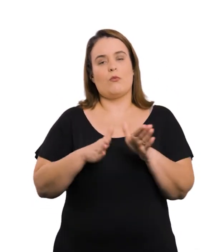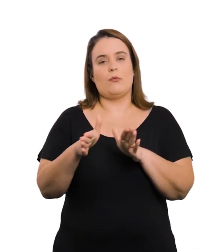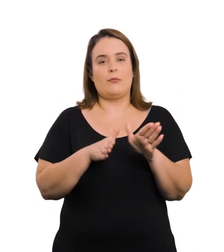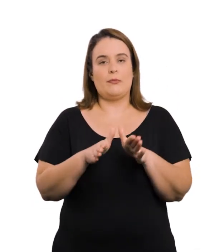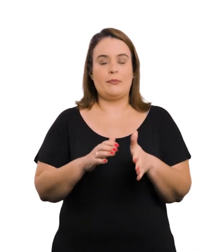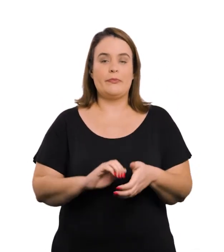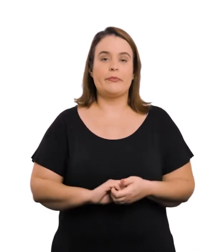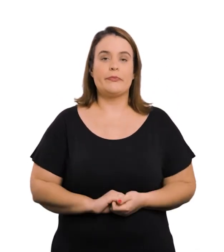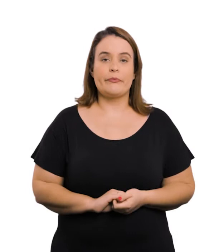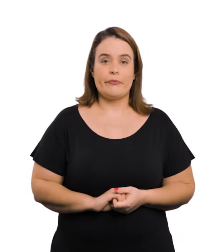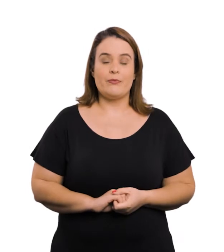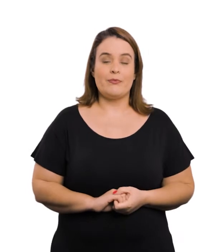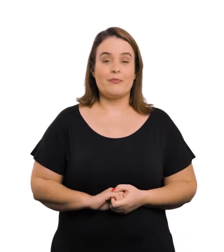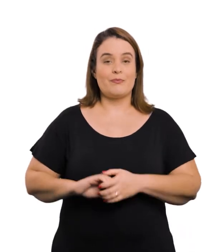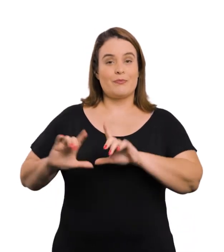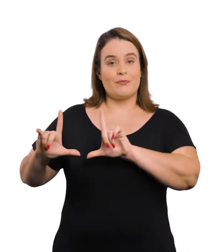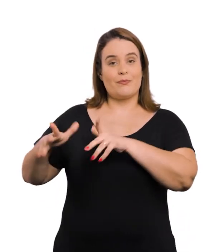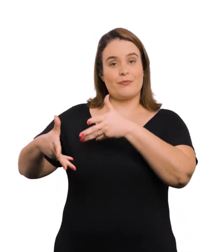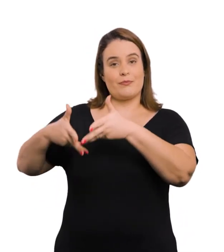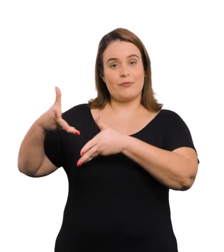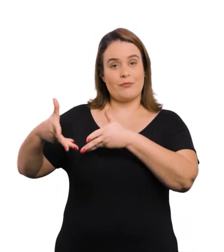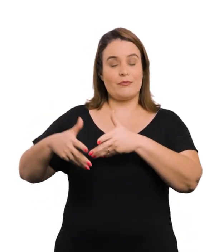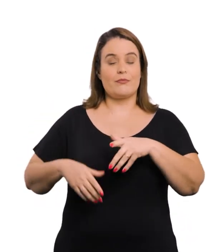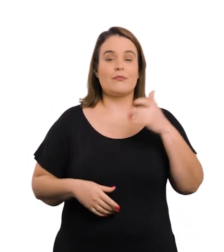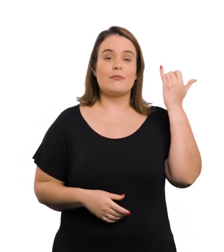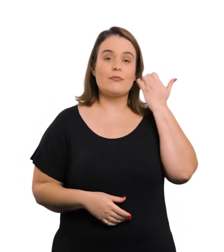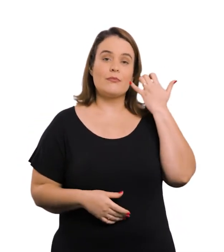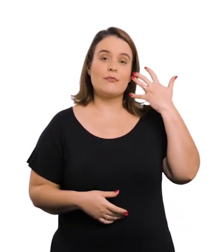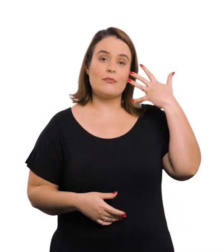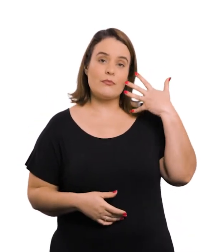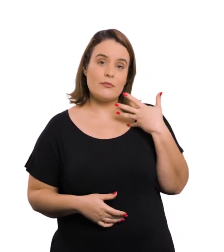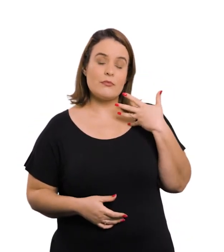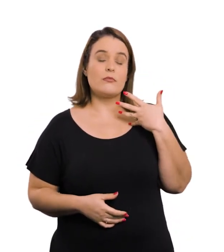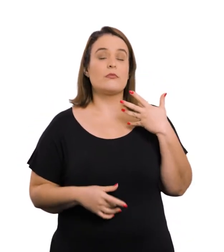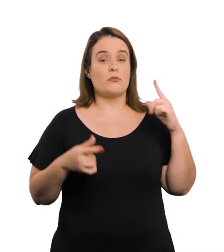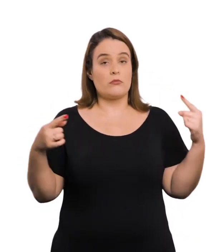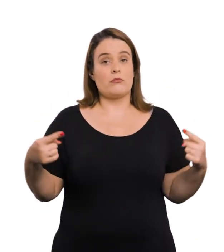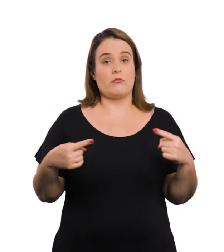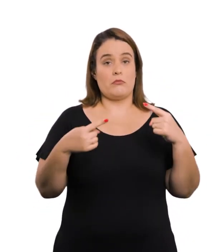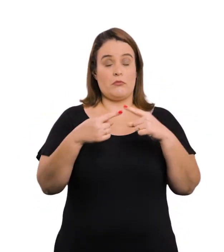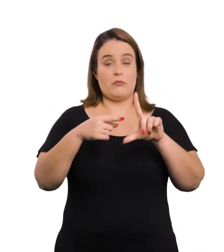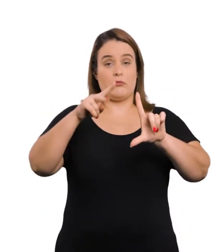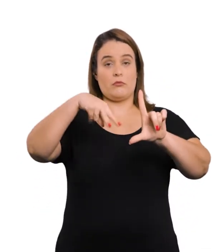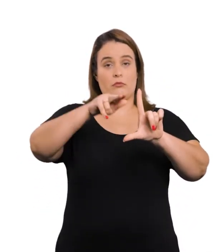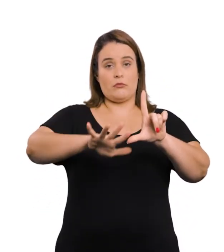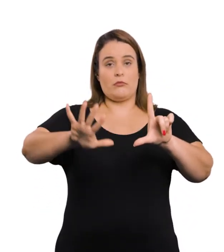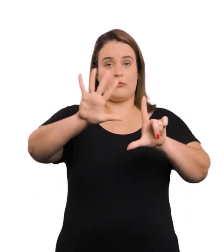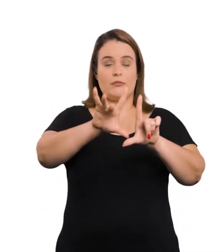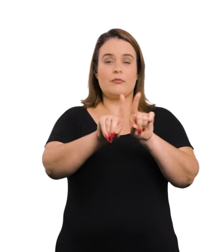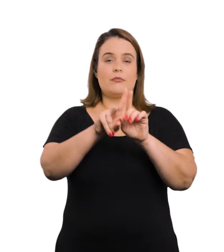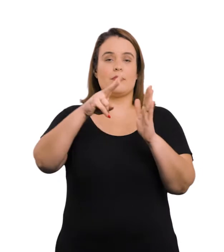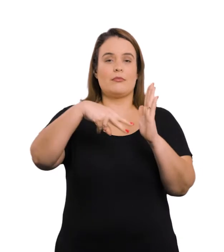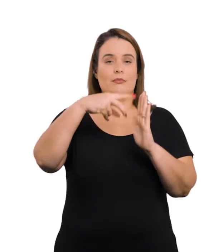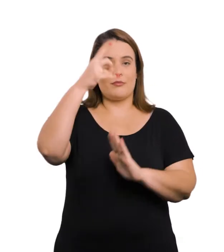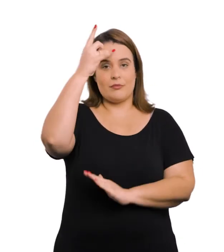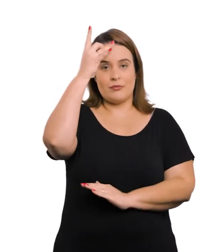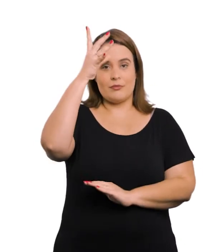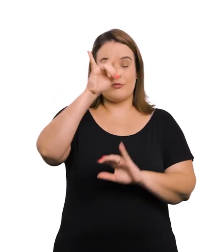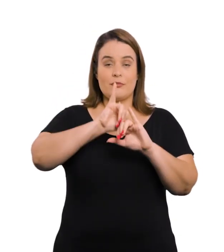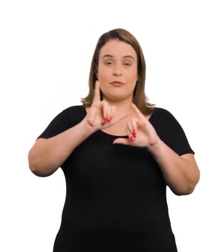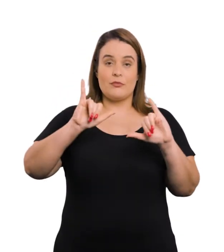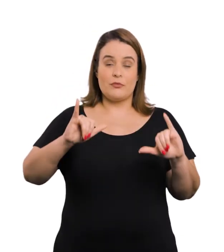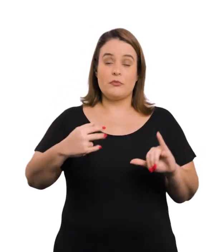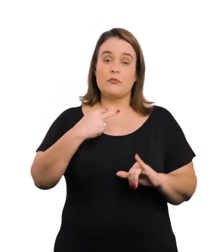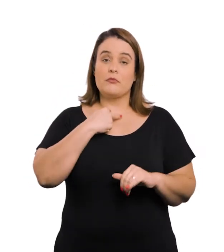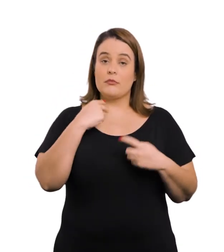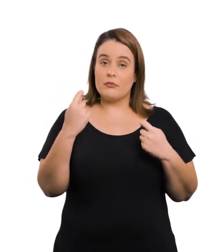recursos de acessibilidade, como janela de Libras, audiodescrição, ser compatível com leitores de tela e leitura fácil, que a